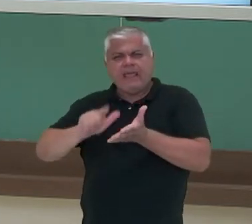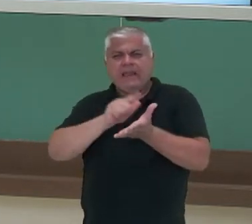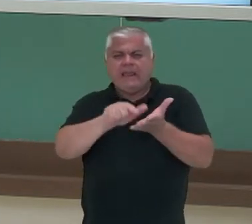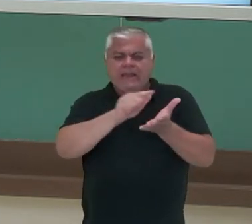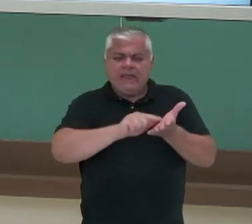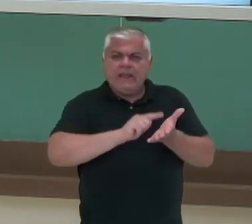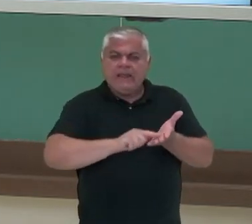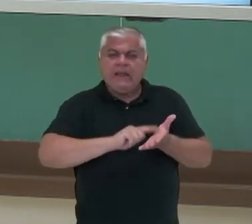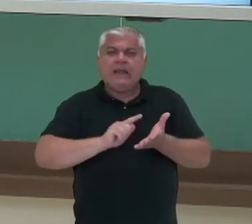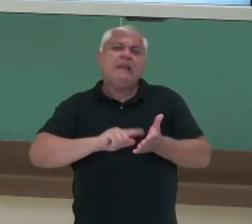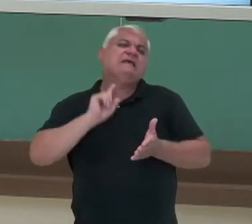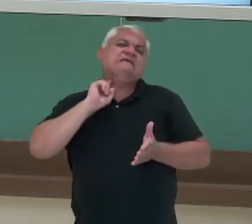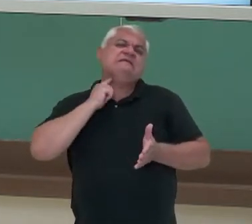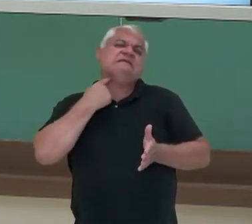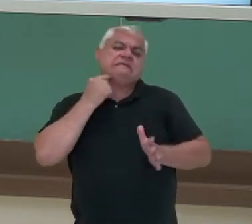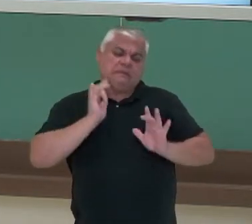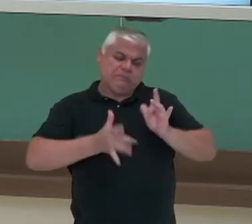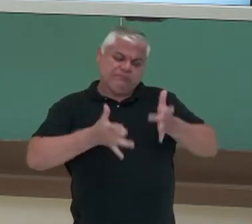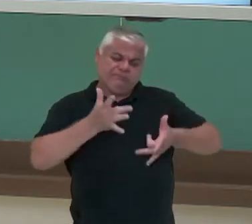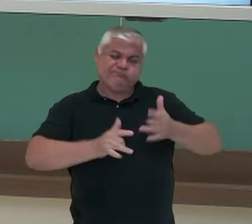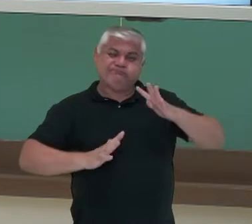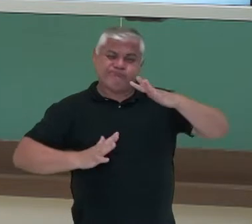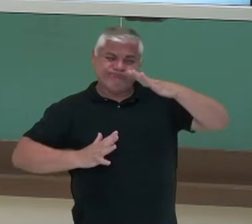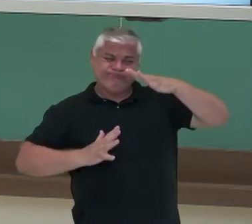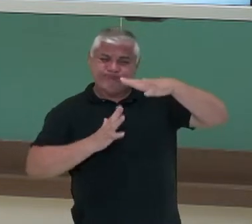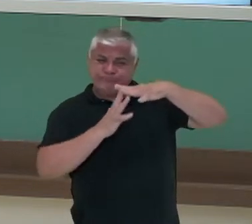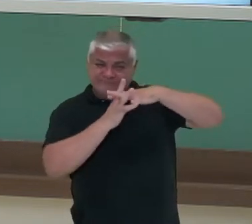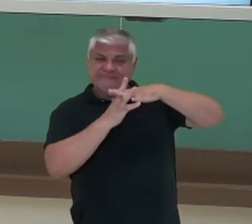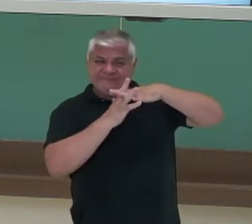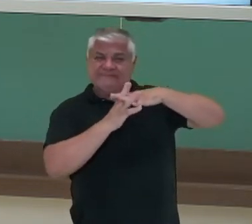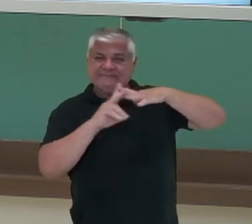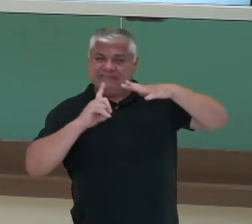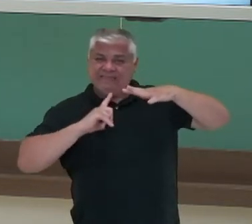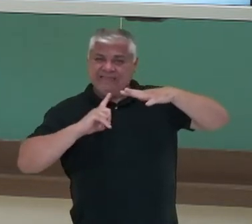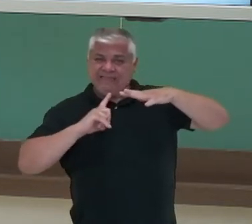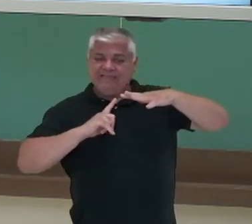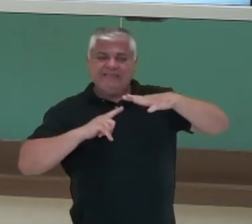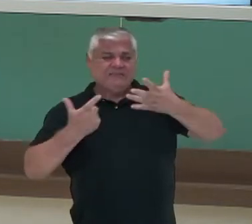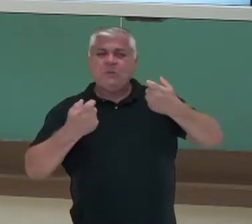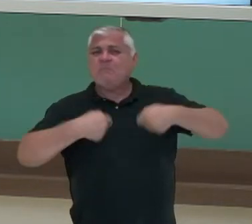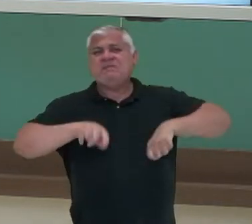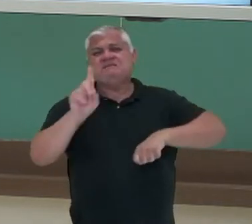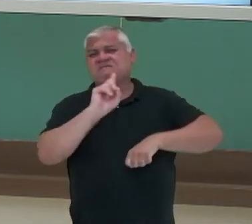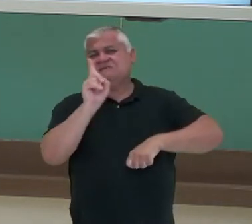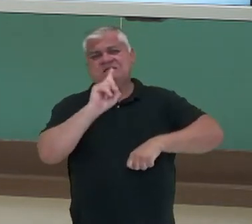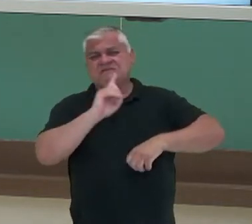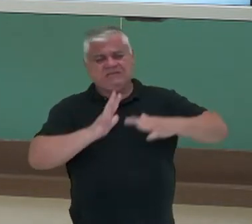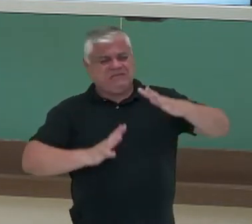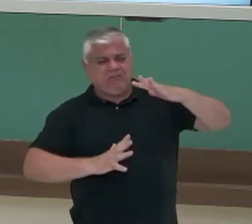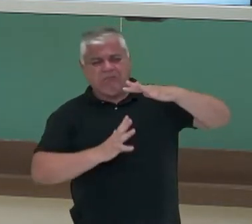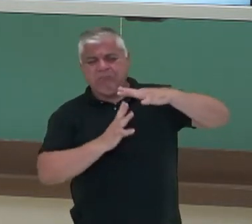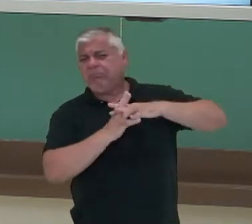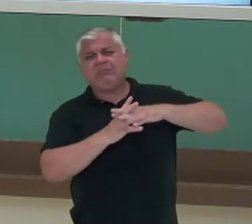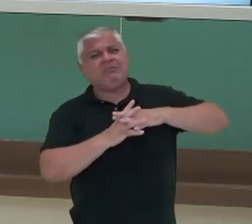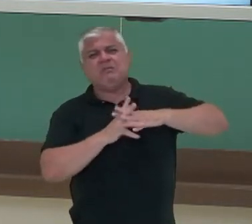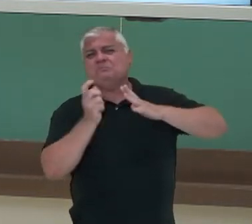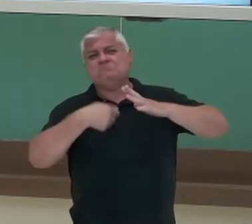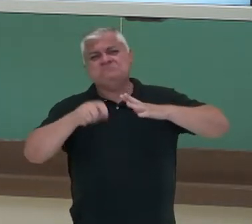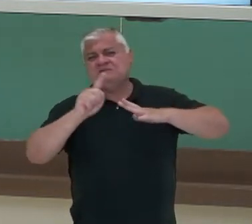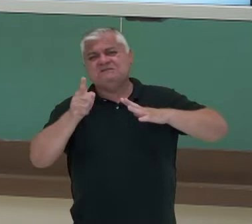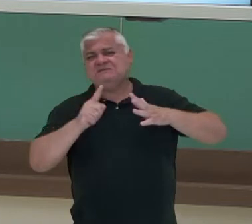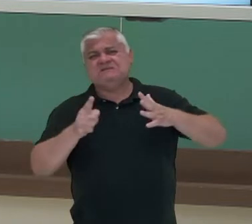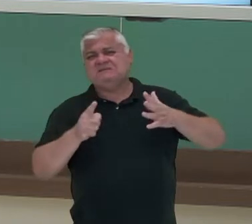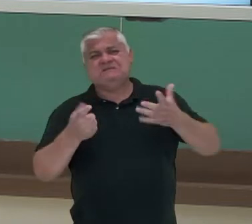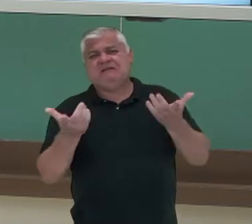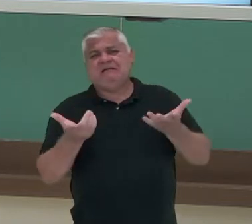aqueles resíduos que estão em excesso no nosso corpo, que o nosso corpo não vai dar conta de utilizar ou